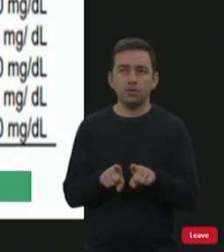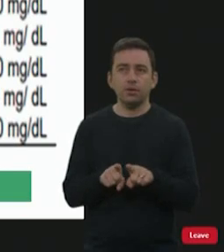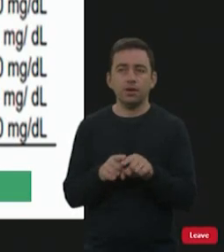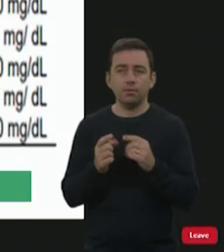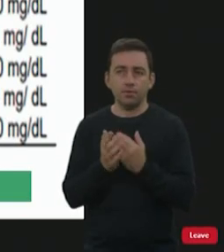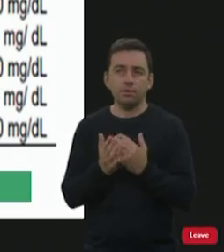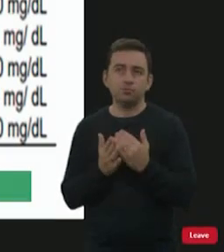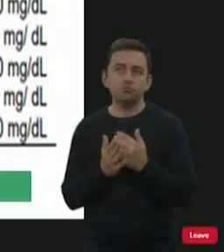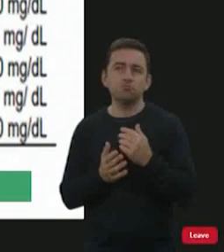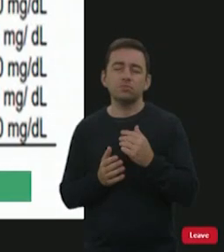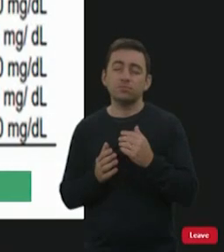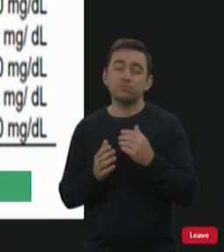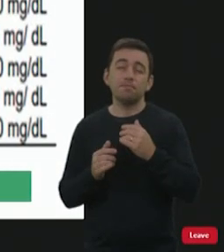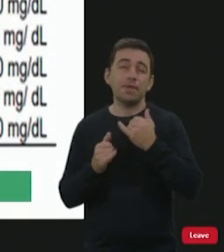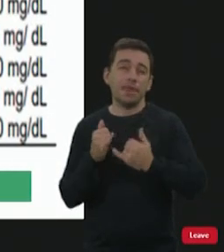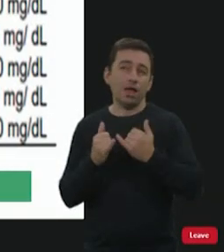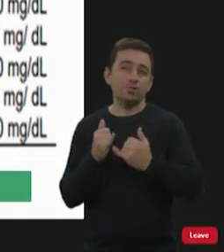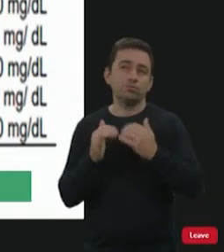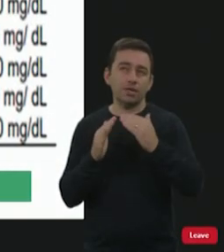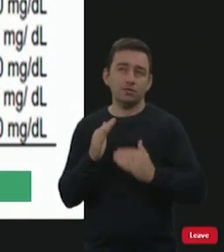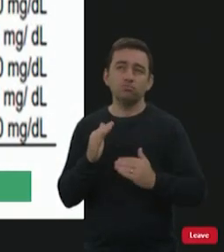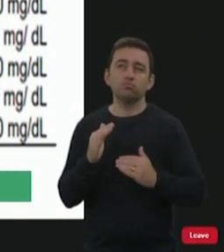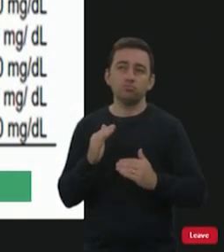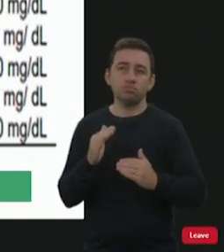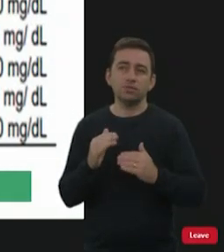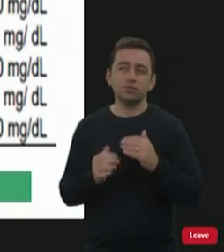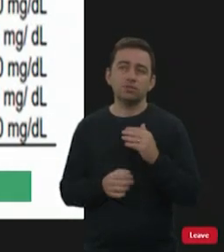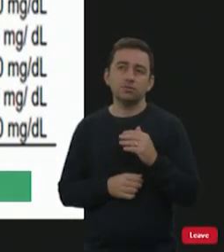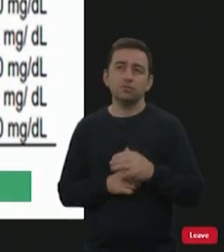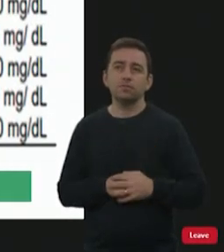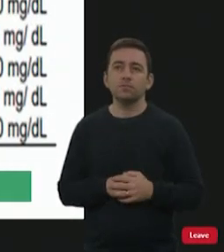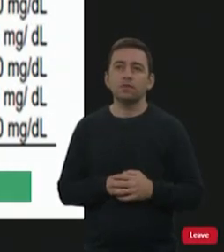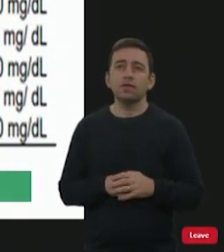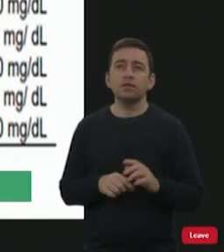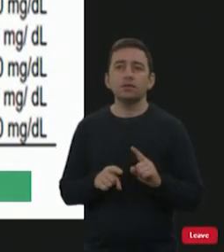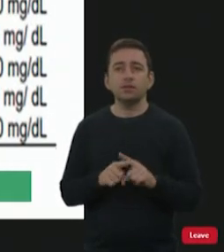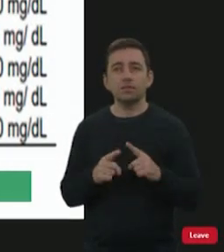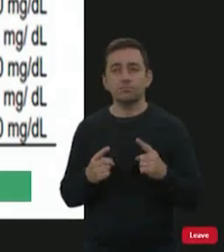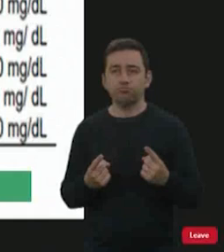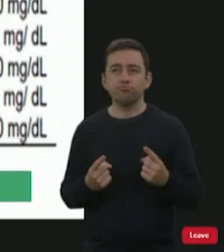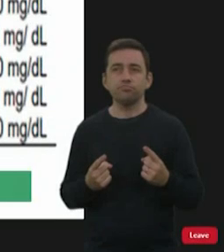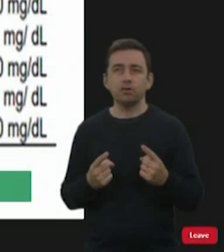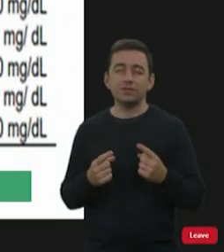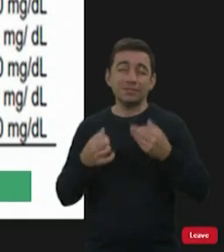um pouco mais da metade, em torno de 300. Então, o ideal,